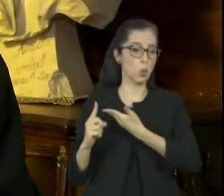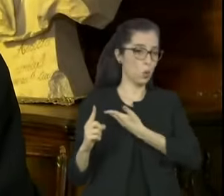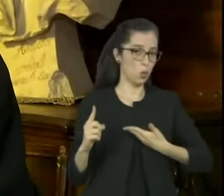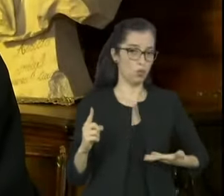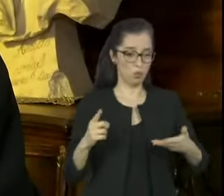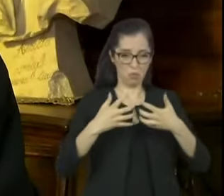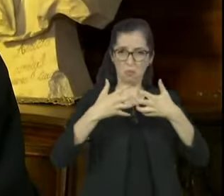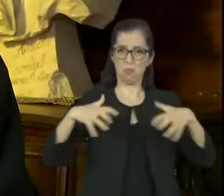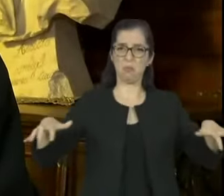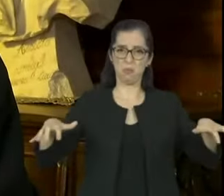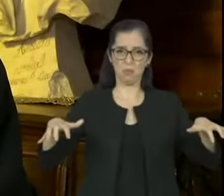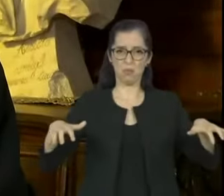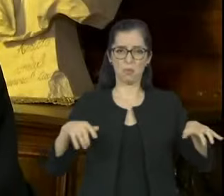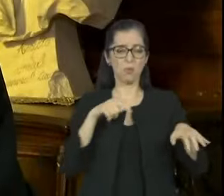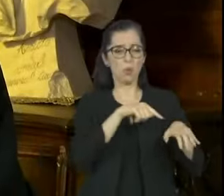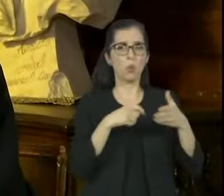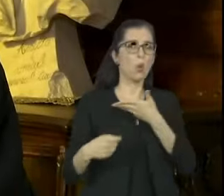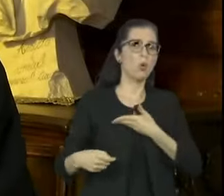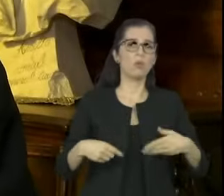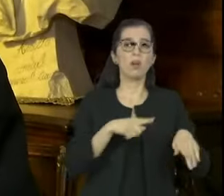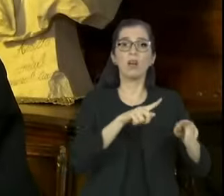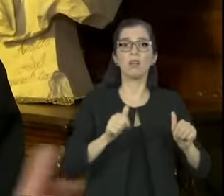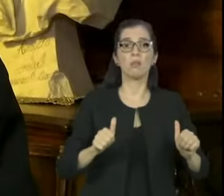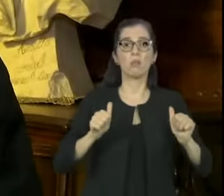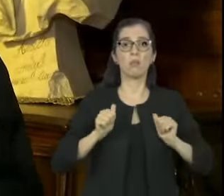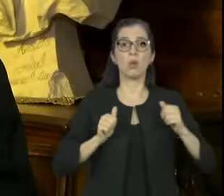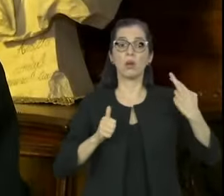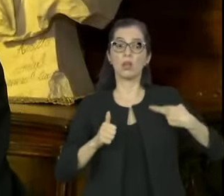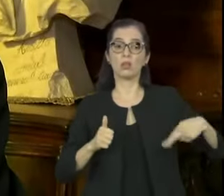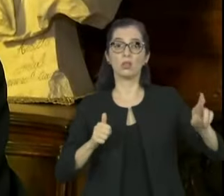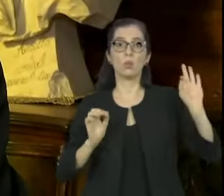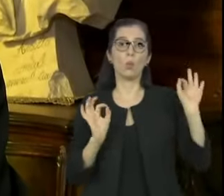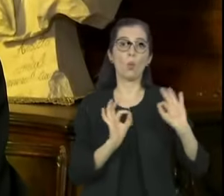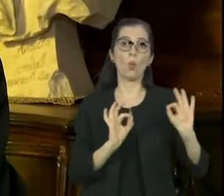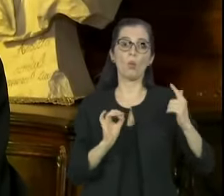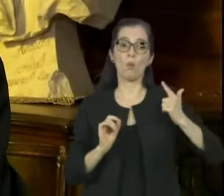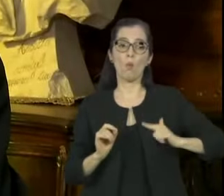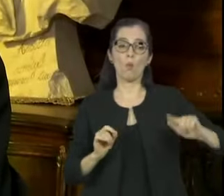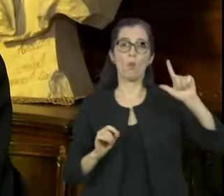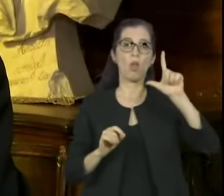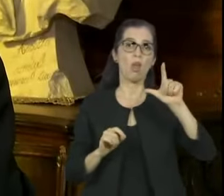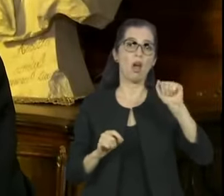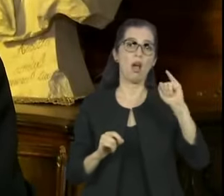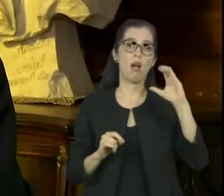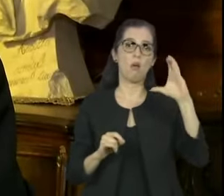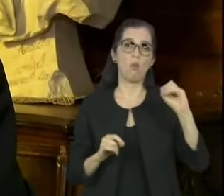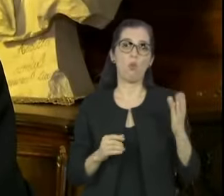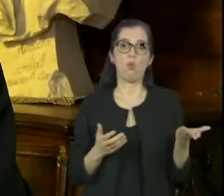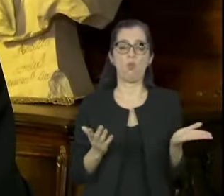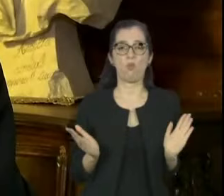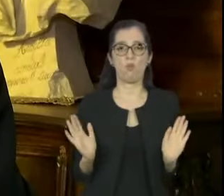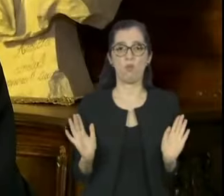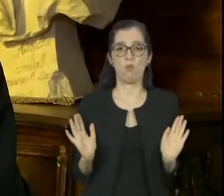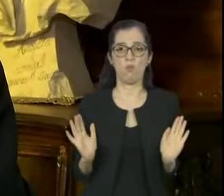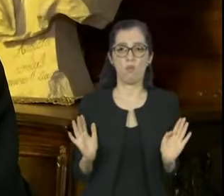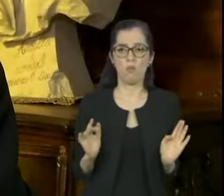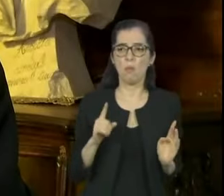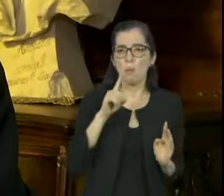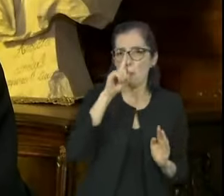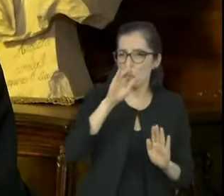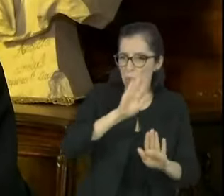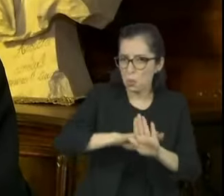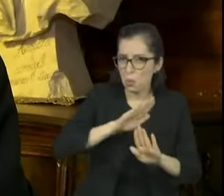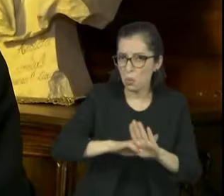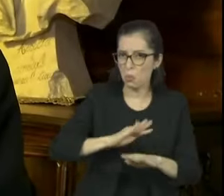estado laico e assim por diante do reconhecimento da liberdade religiosa para todos Será que isso não é um caminho perigoso para o